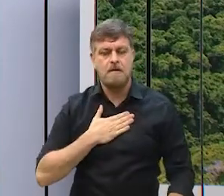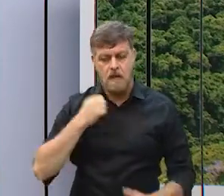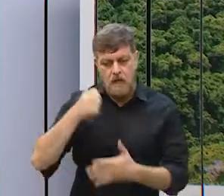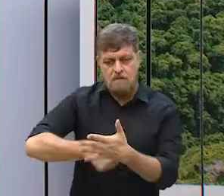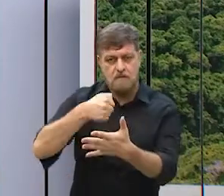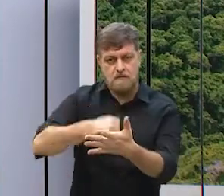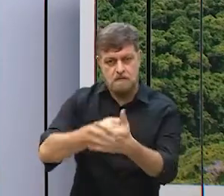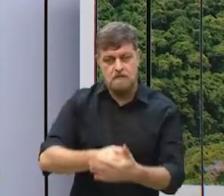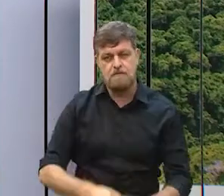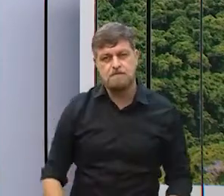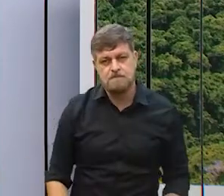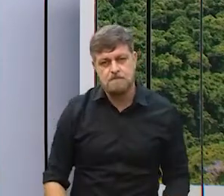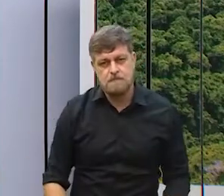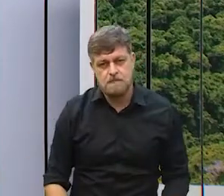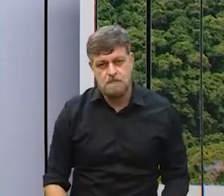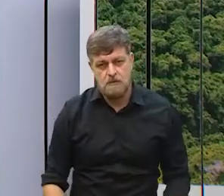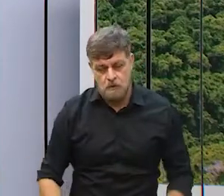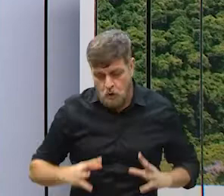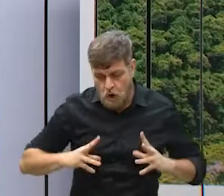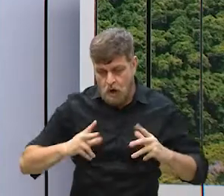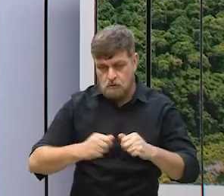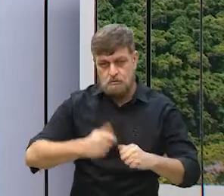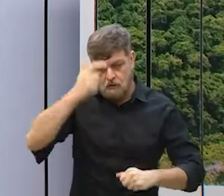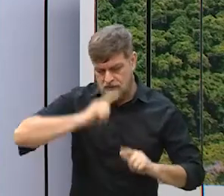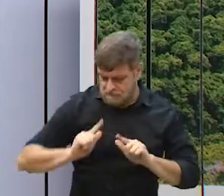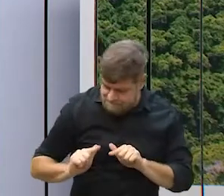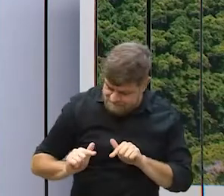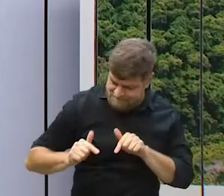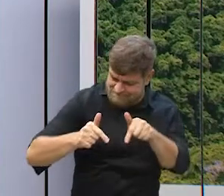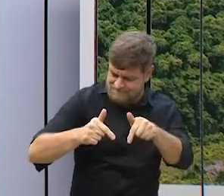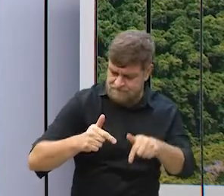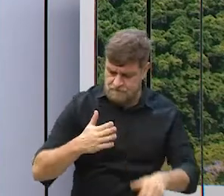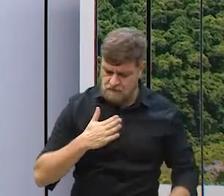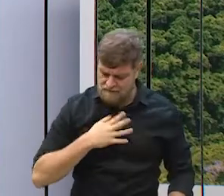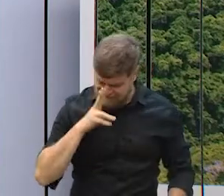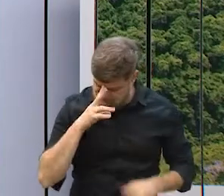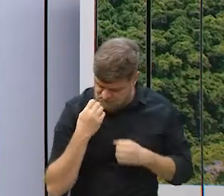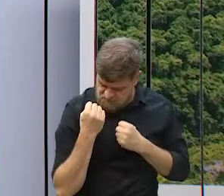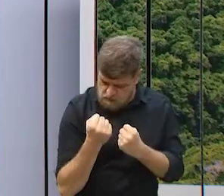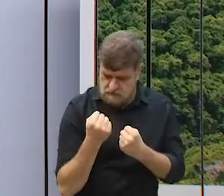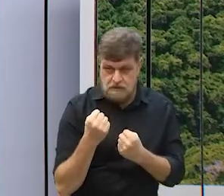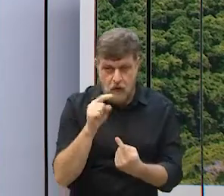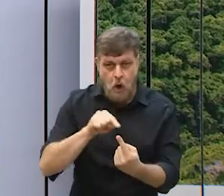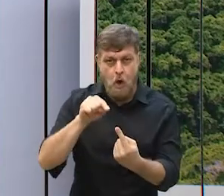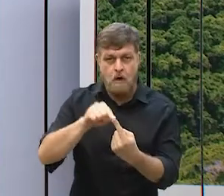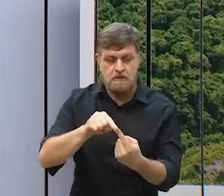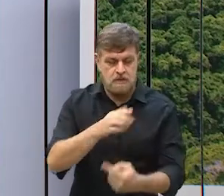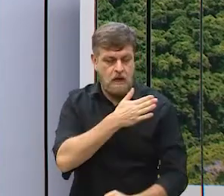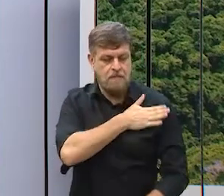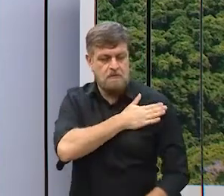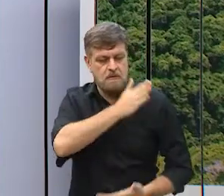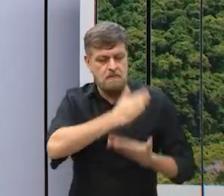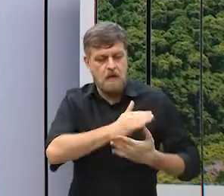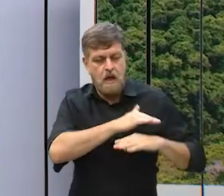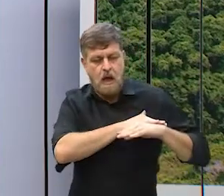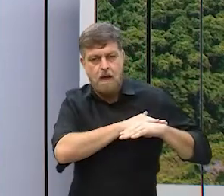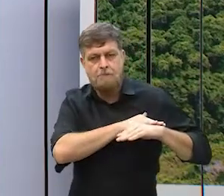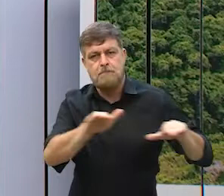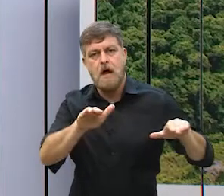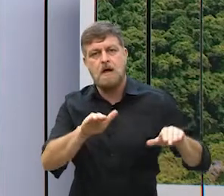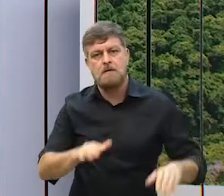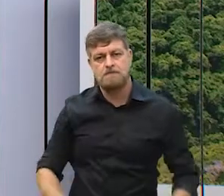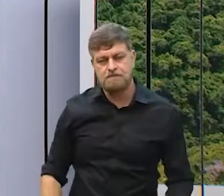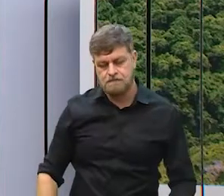mim, evidentemente, lutarei muito, com todas as minhas energias, para superar esta discriminação, de